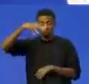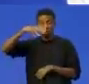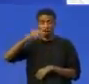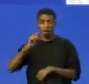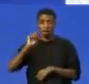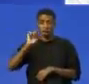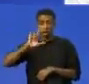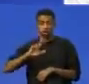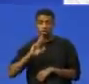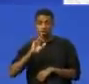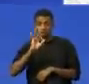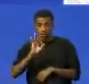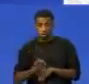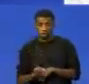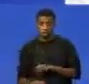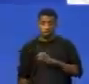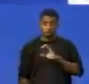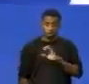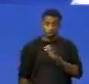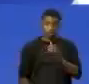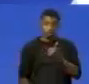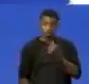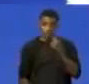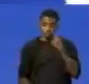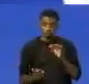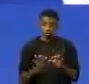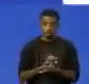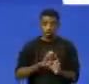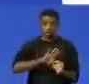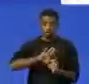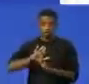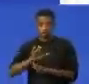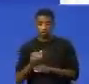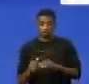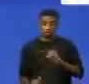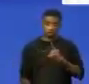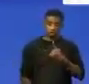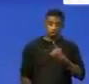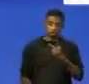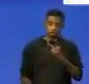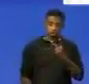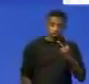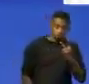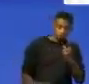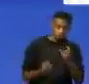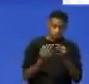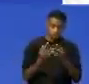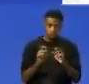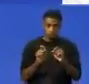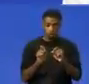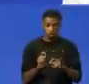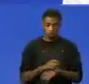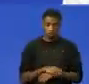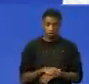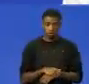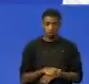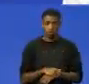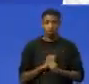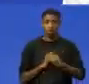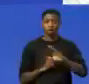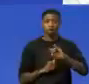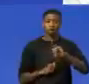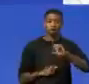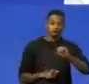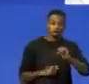azul. Então, resposta C para a questão. Questão 122, que fala do ácido acetil